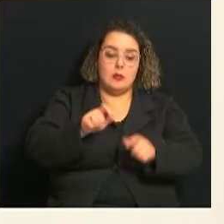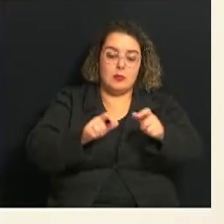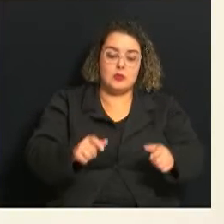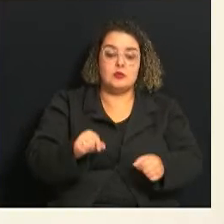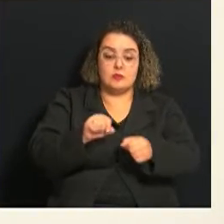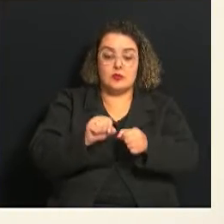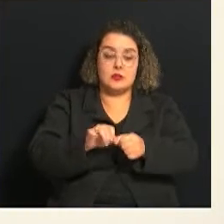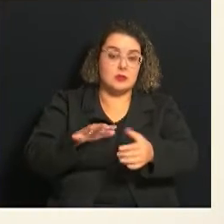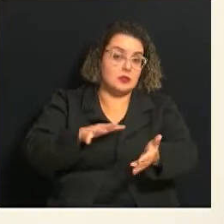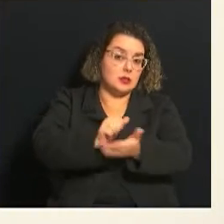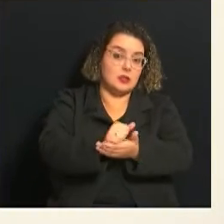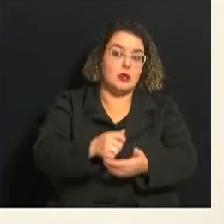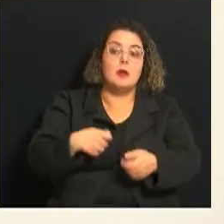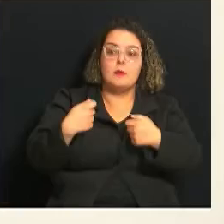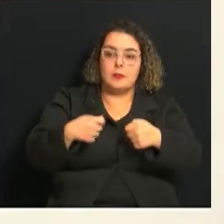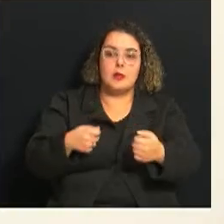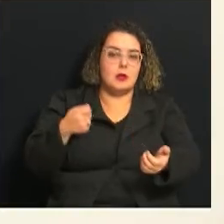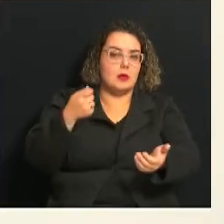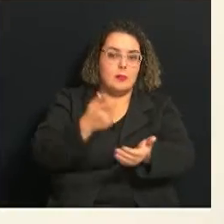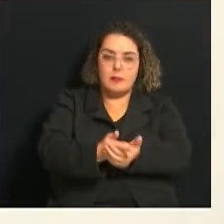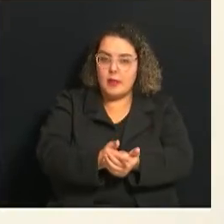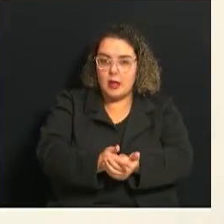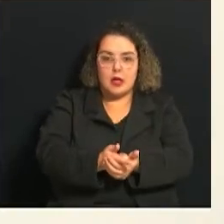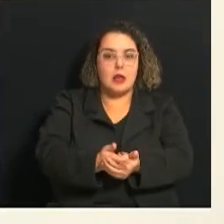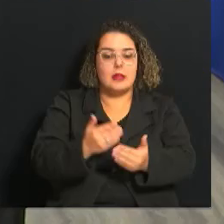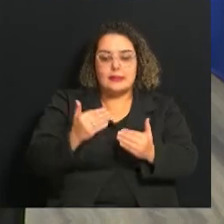sem pagar esse retroativo, que era muito pesado.